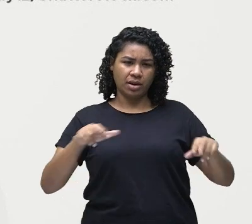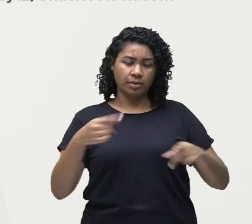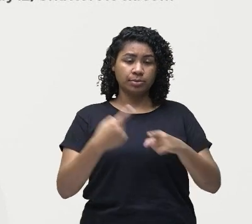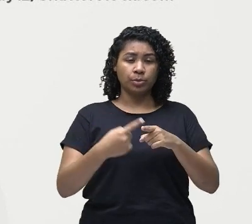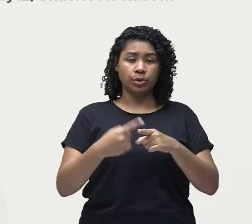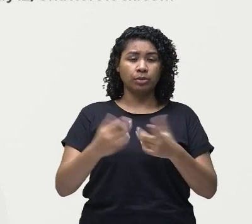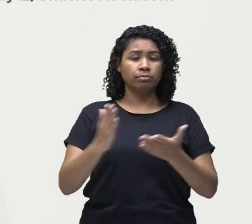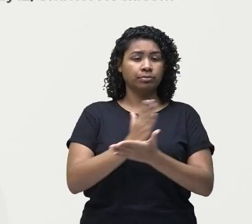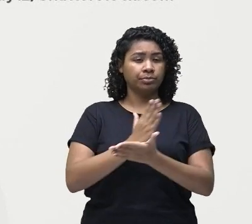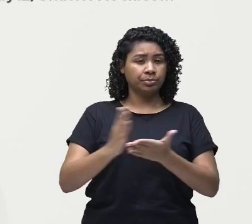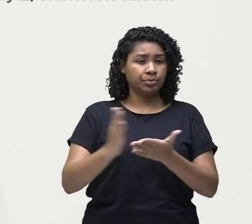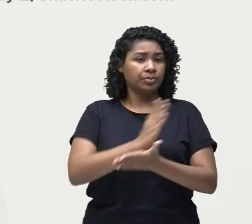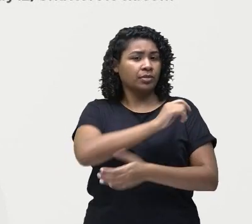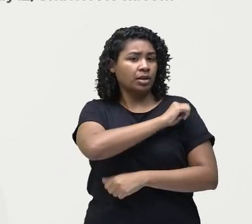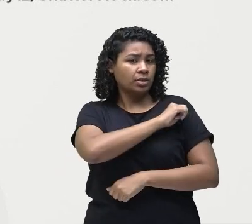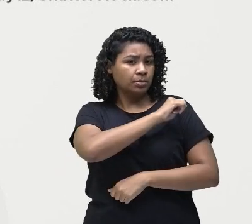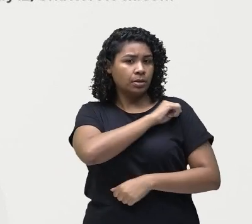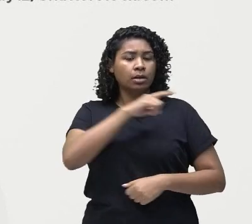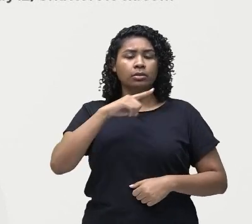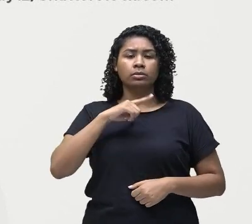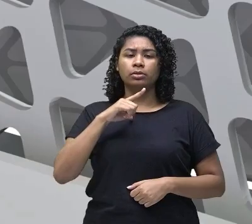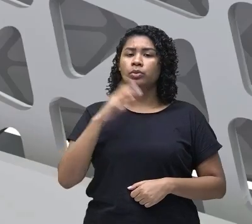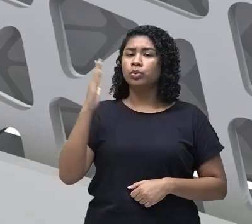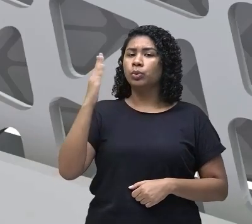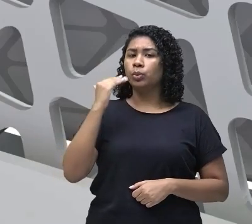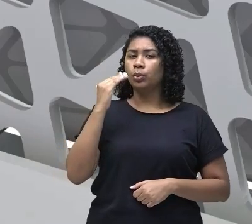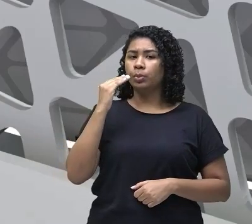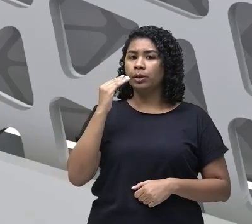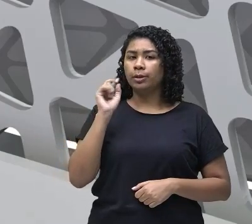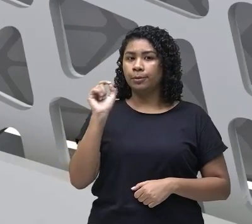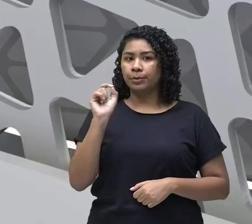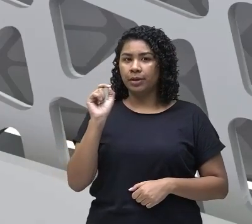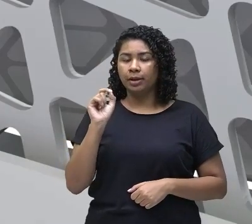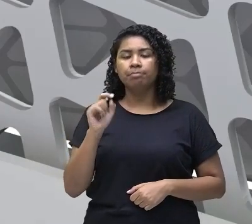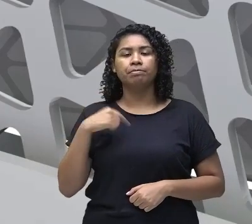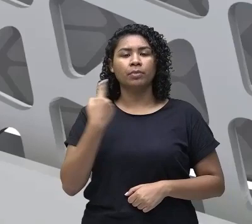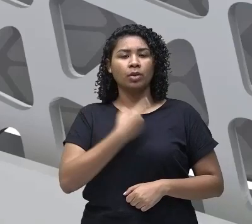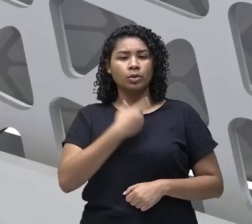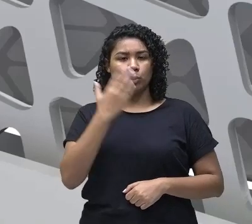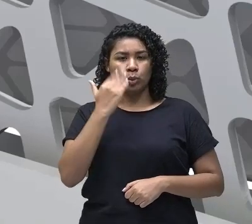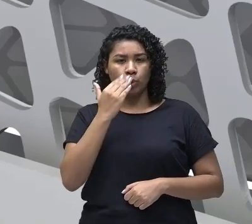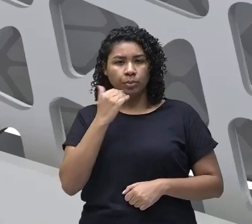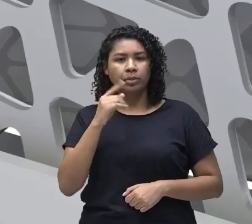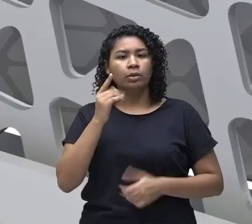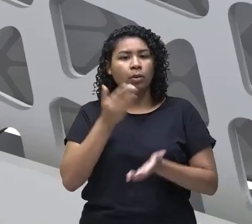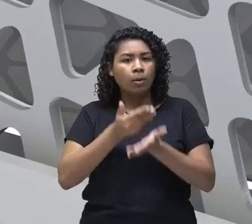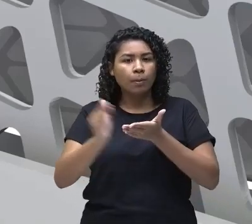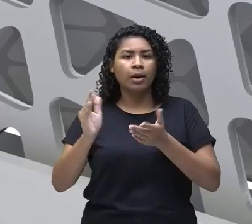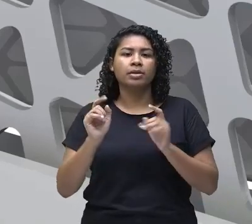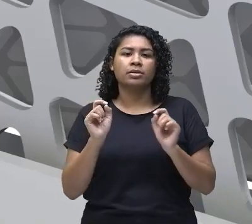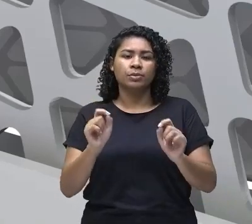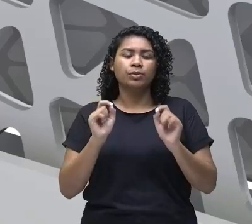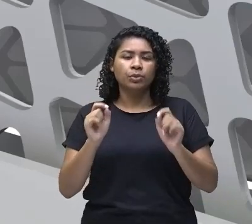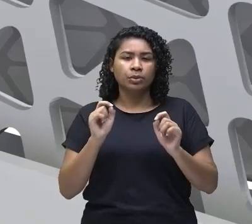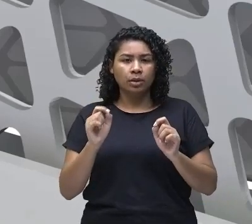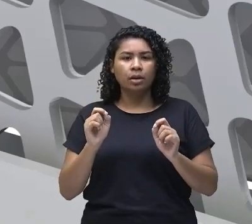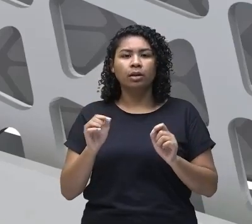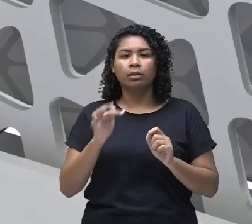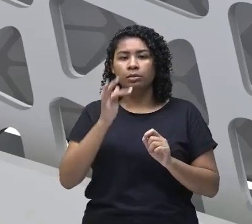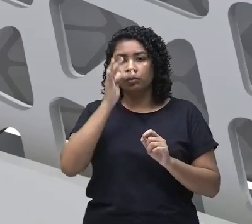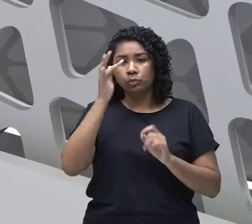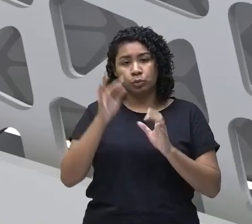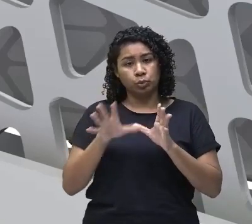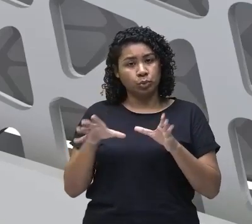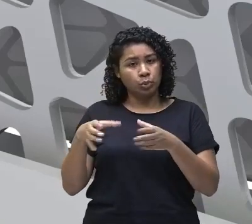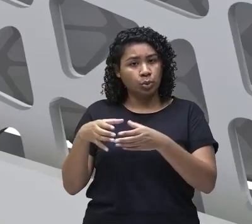comemos, eles vêm de origem, tudo inicia no vegetal. Se você come carne, a carne, né,